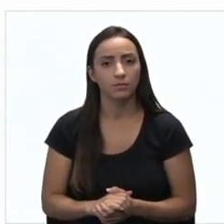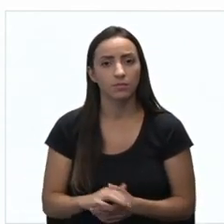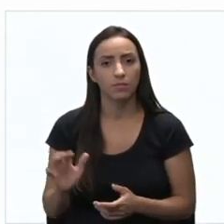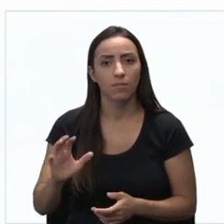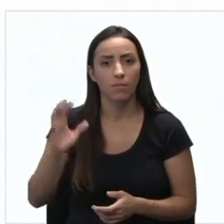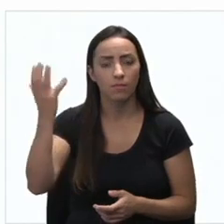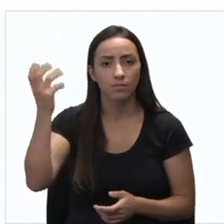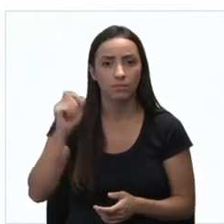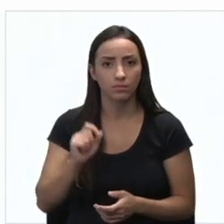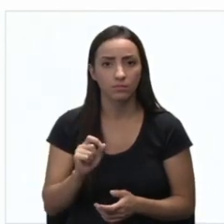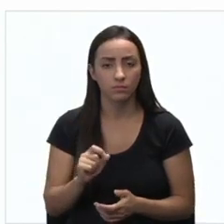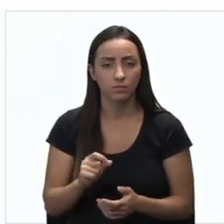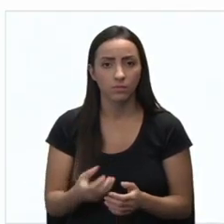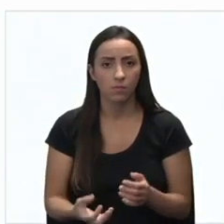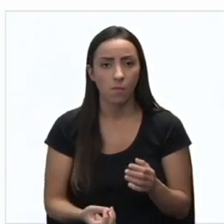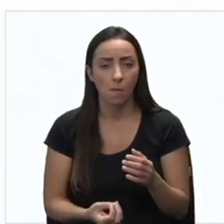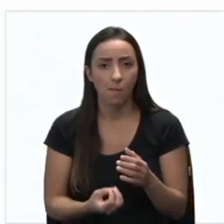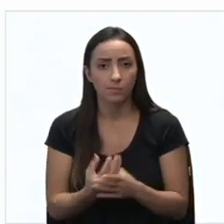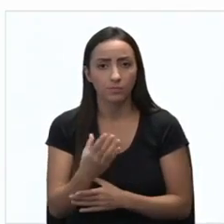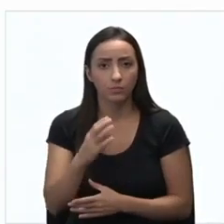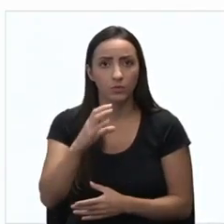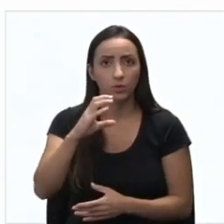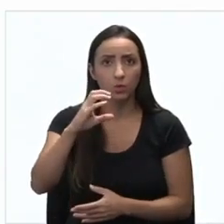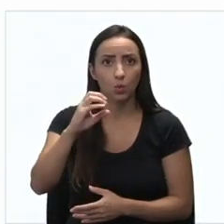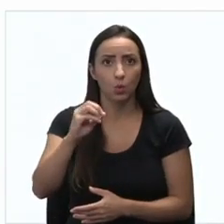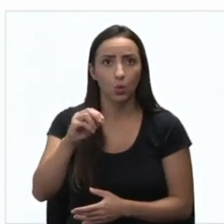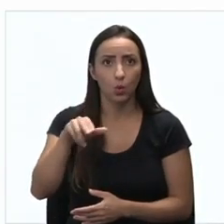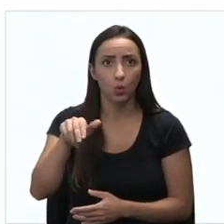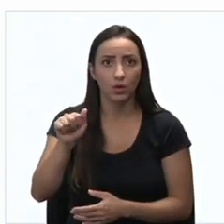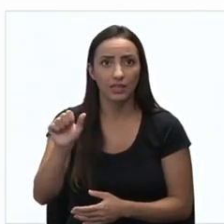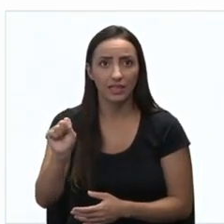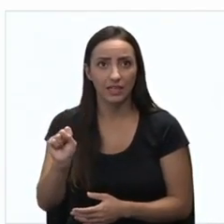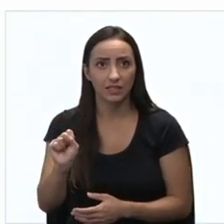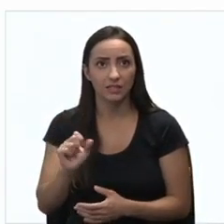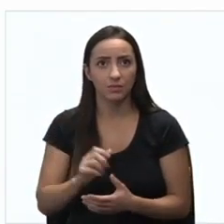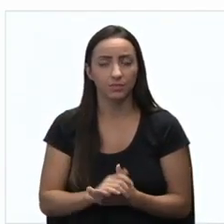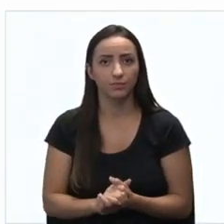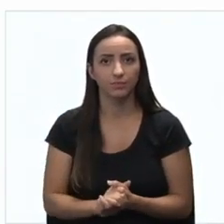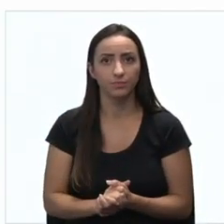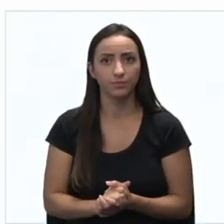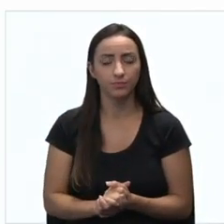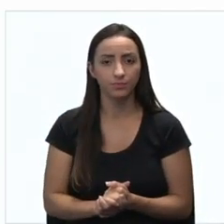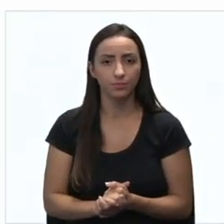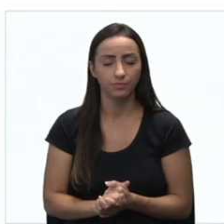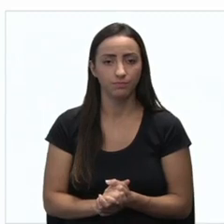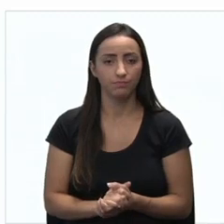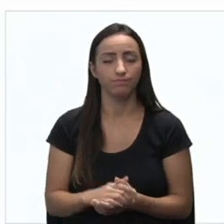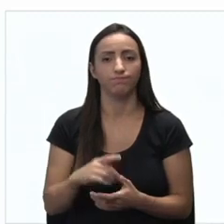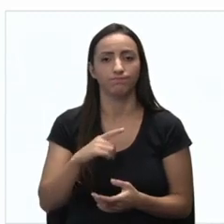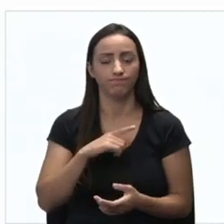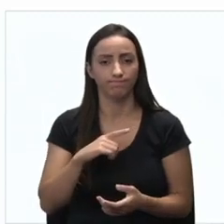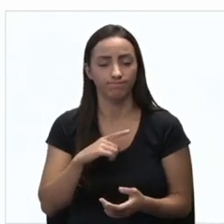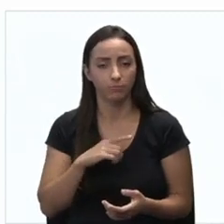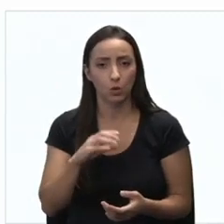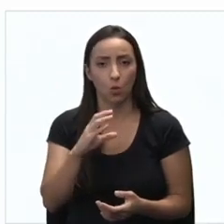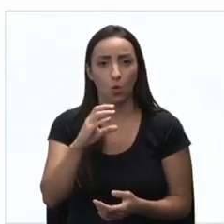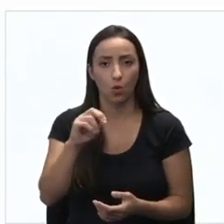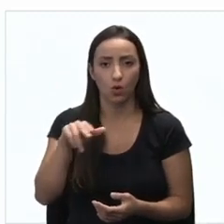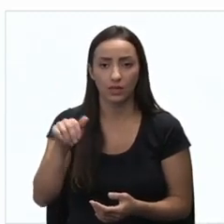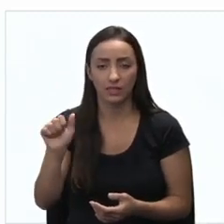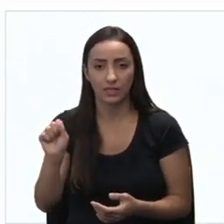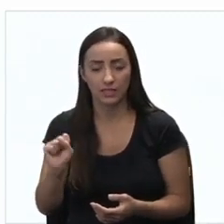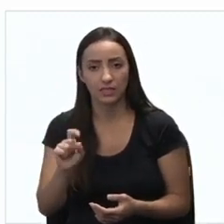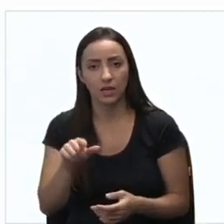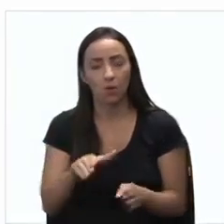ocorre aí, né, a criação do CONAS. Então, há toda uma reforma no setor de saúde. O CONAS é